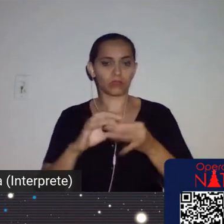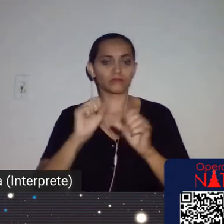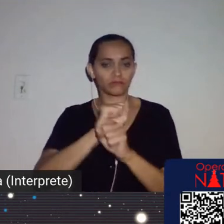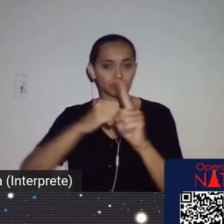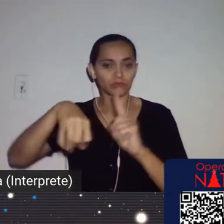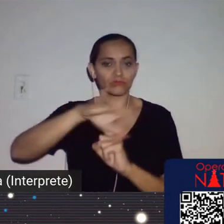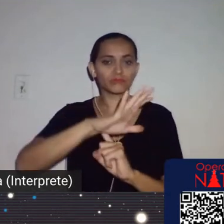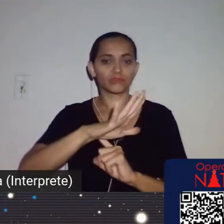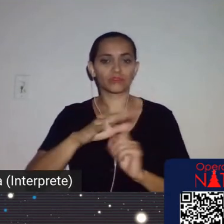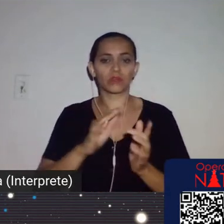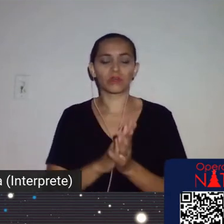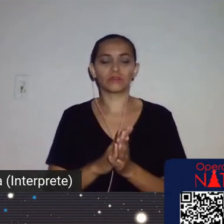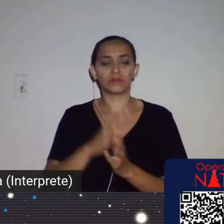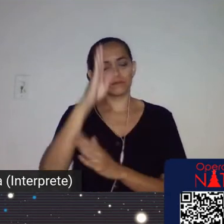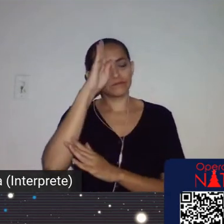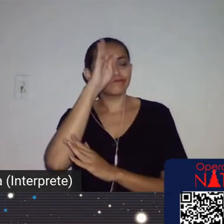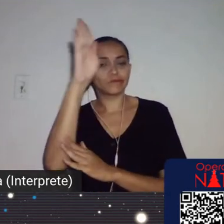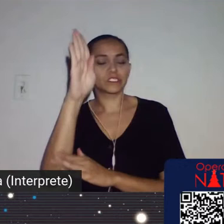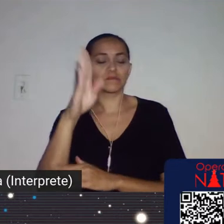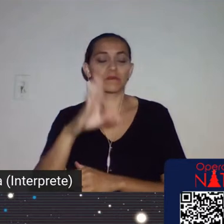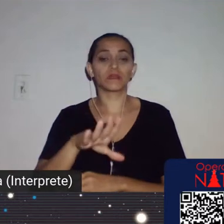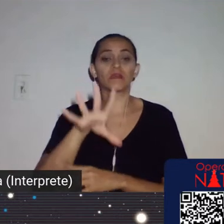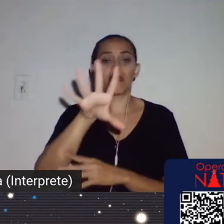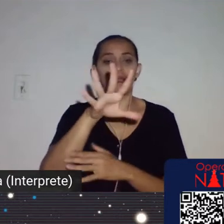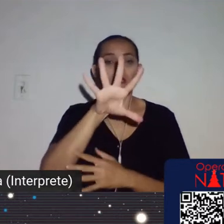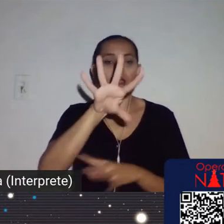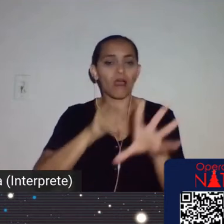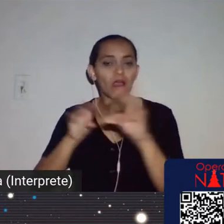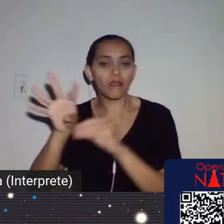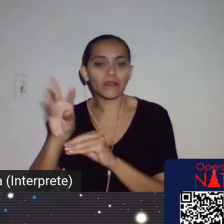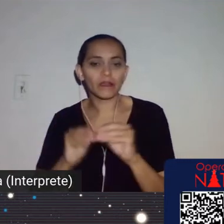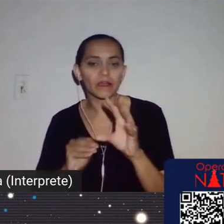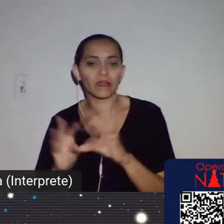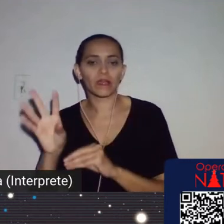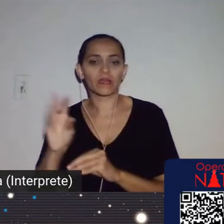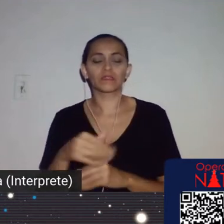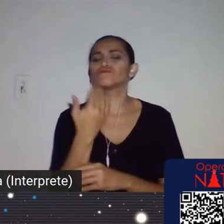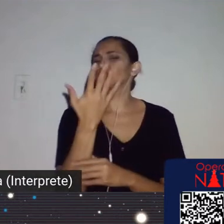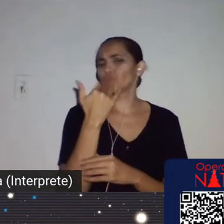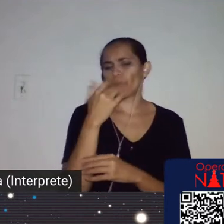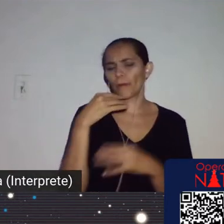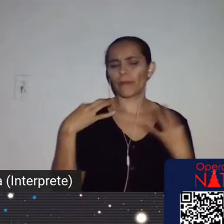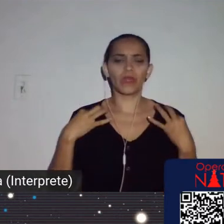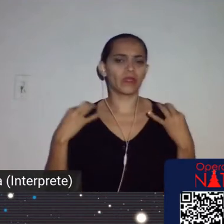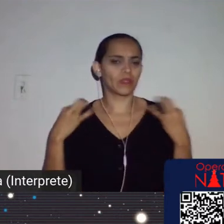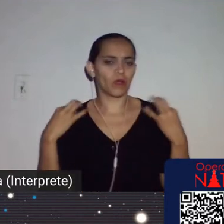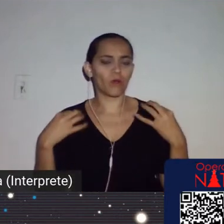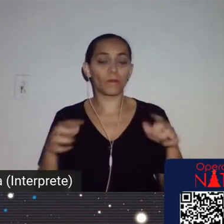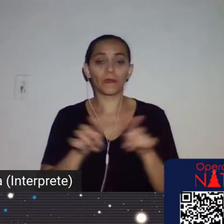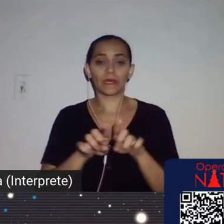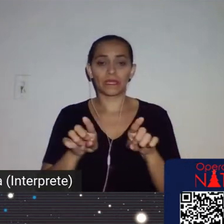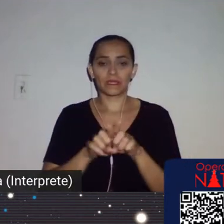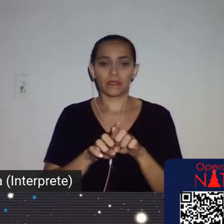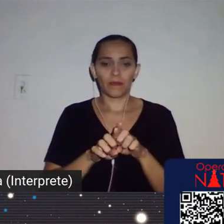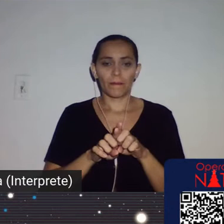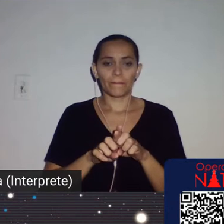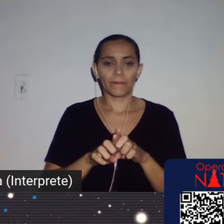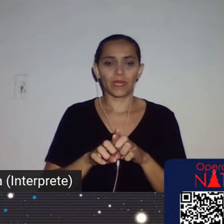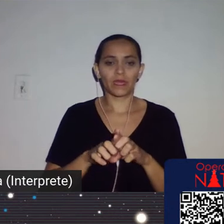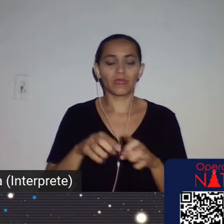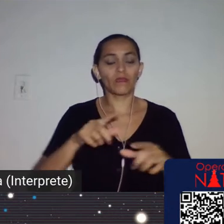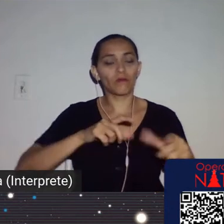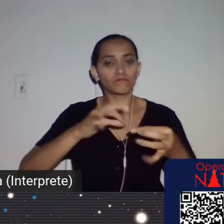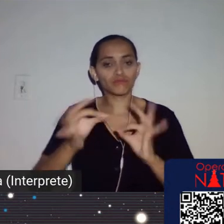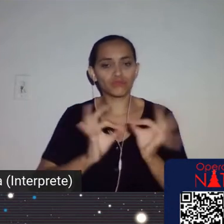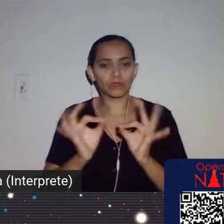As principais ações realizadas envolvem arrecadação e distribuição de donativos, montagem de sacolinhas de presentes para os assistidos, atividade de